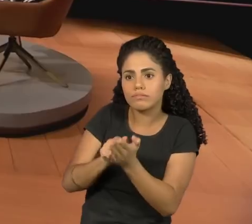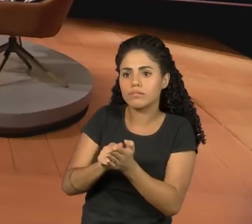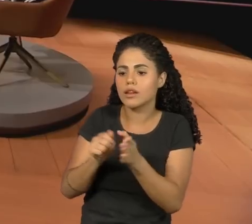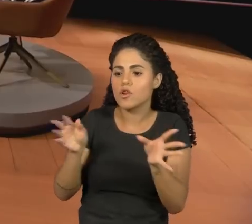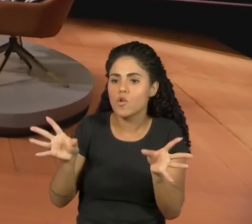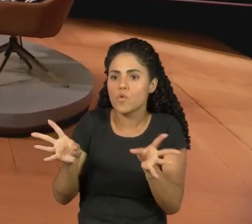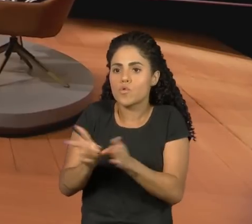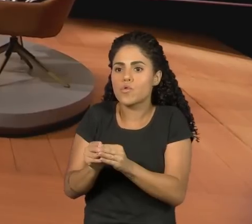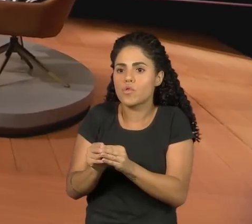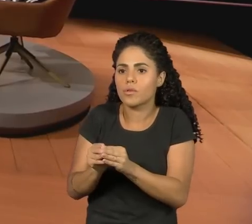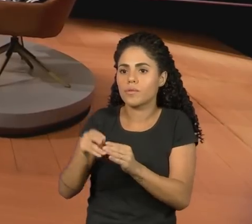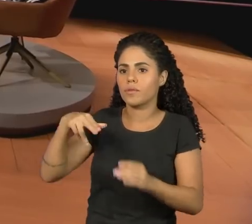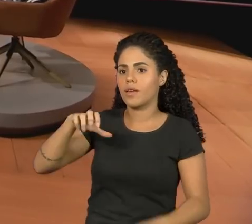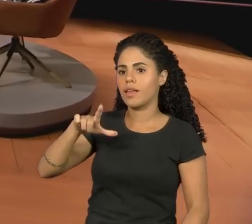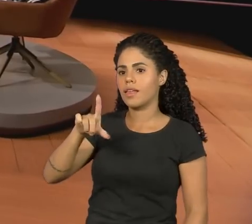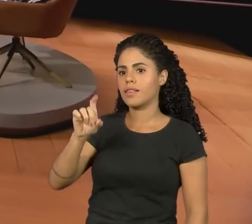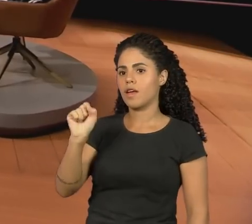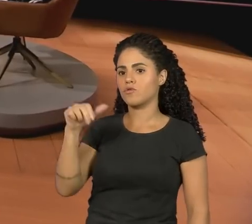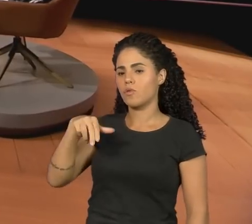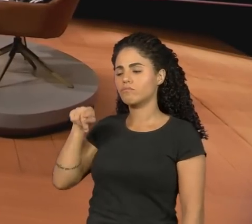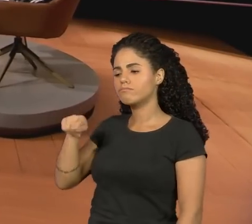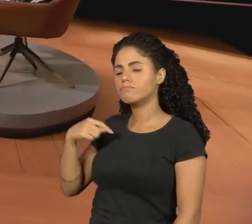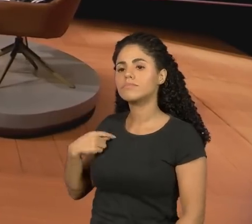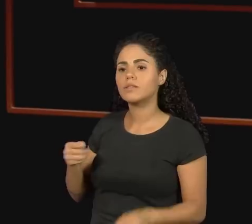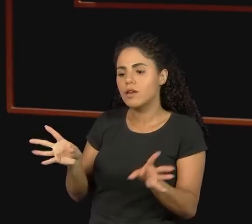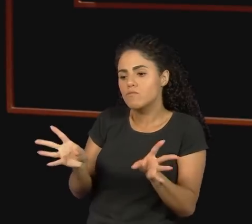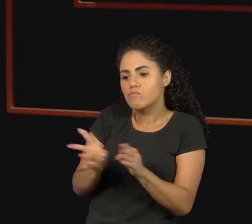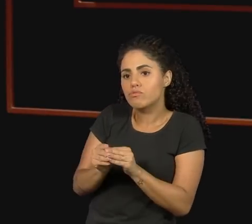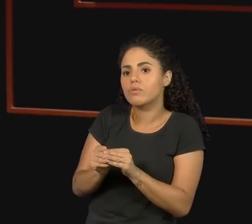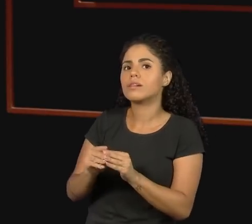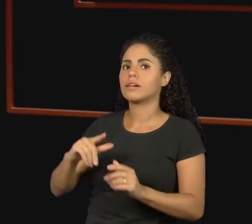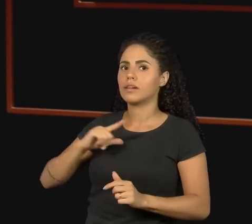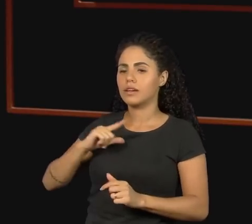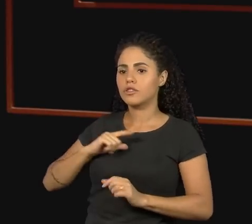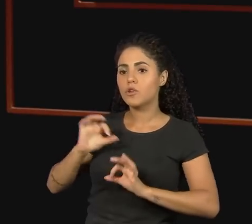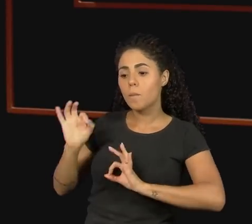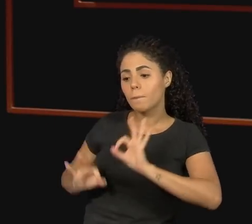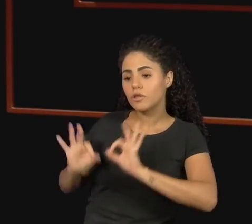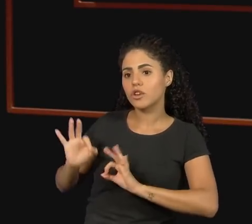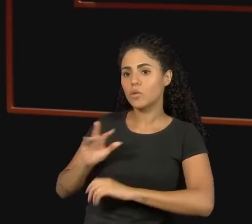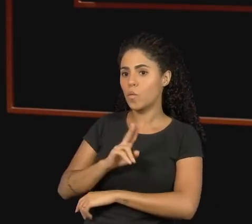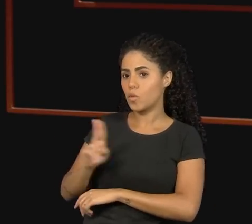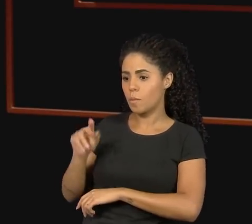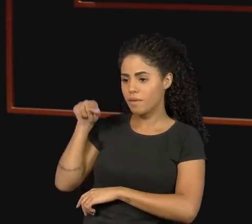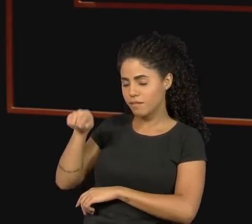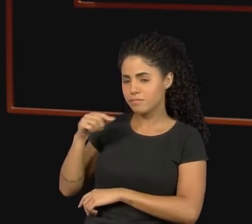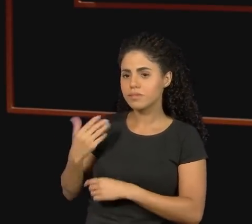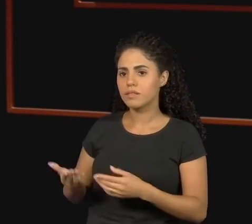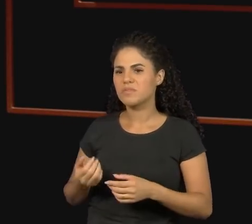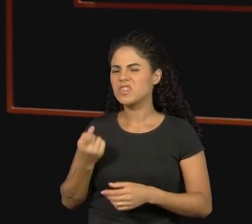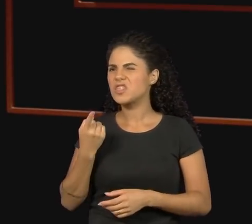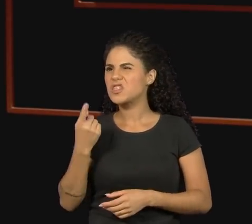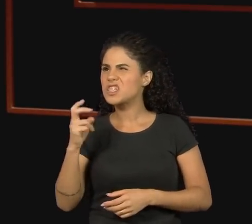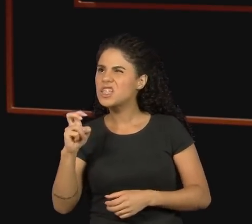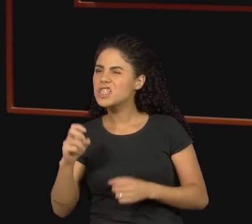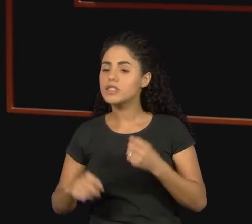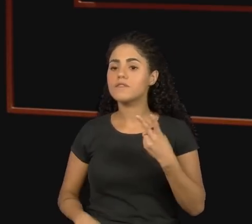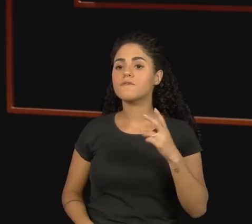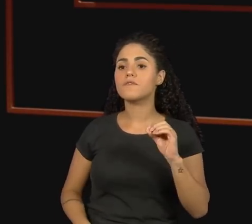Encurtando Nelson. Curta Nelson ou Encurtando Nelson, que eram esses filmes de 15 a 20